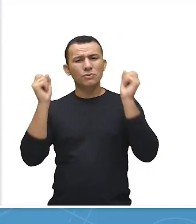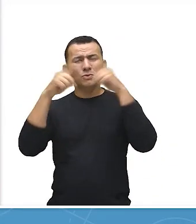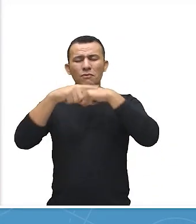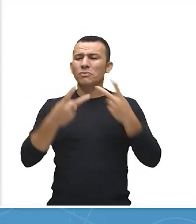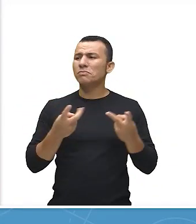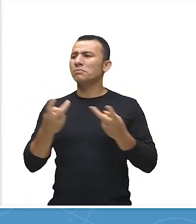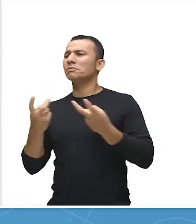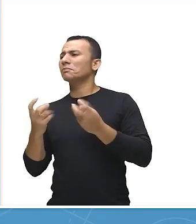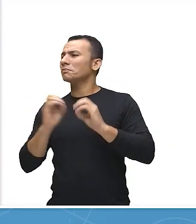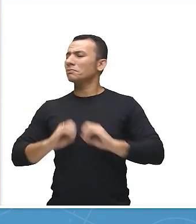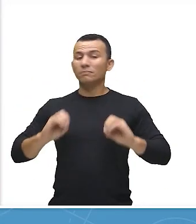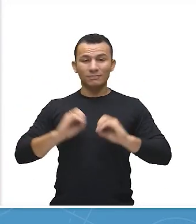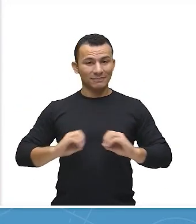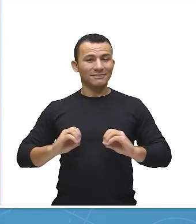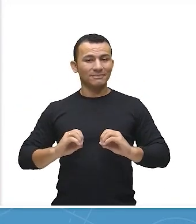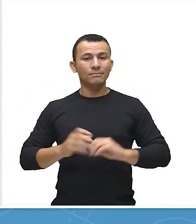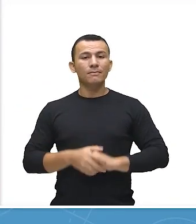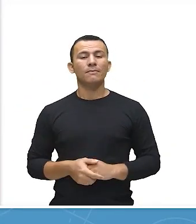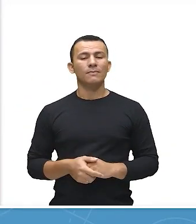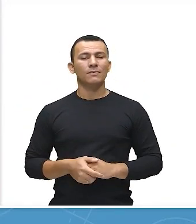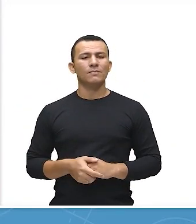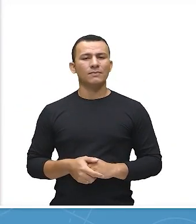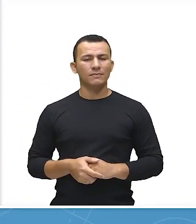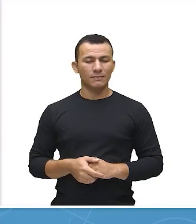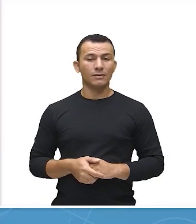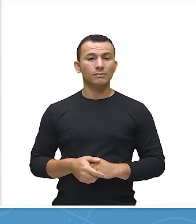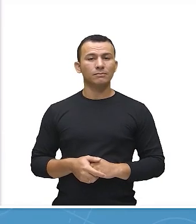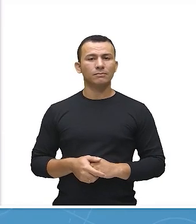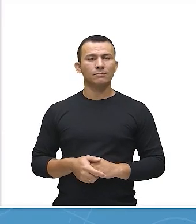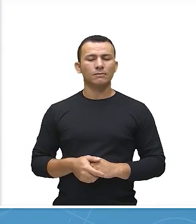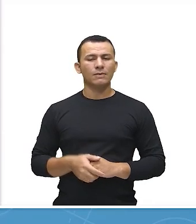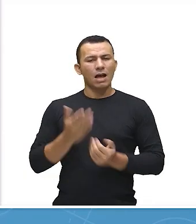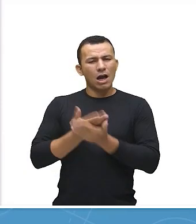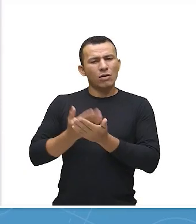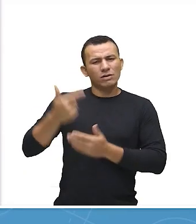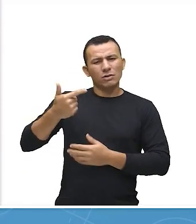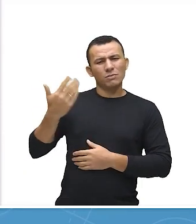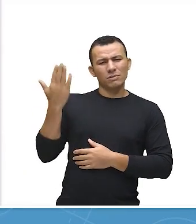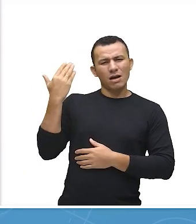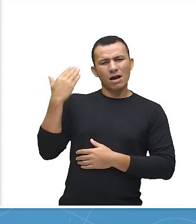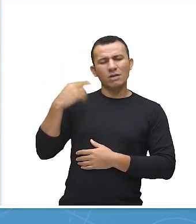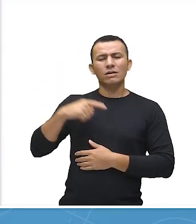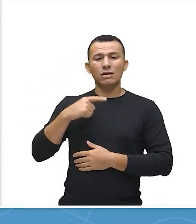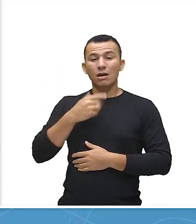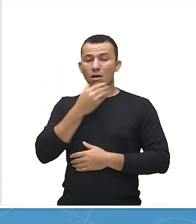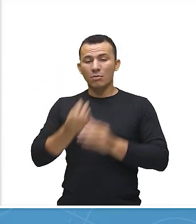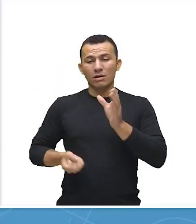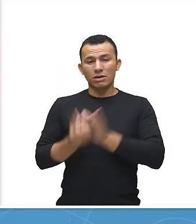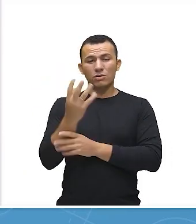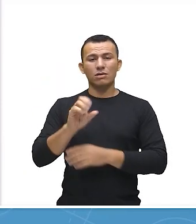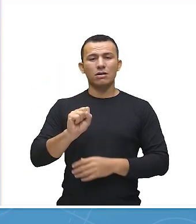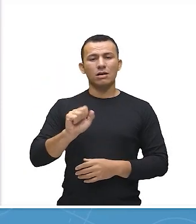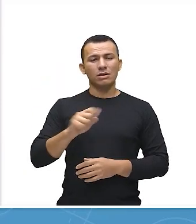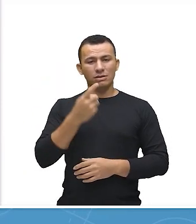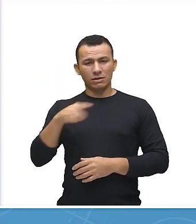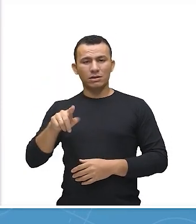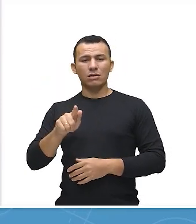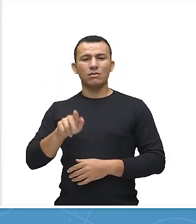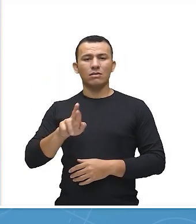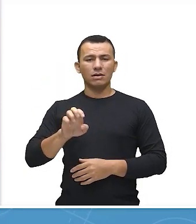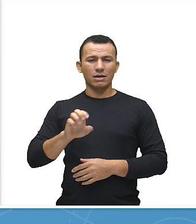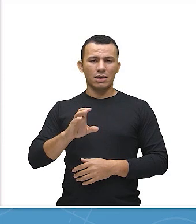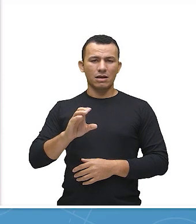parte do repertório mais usado na... Vamos ver qual é a resposta correta. É a alternativa B.